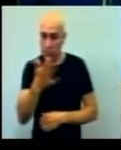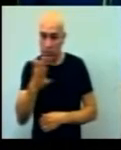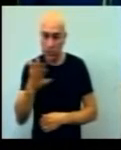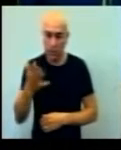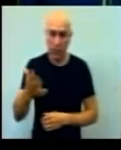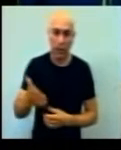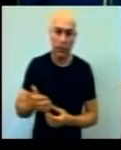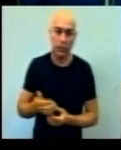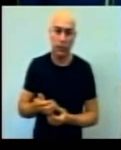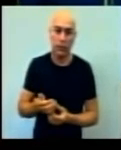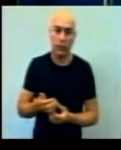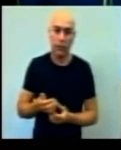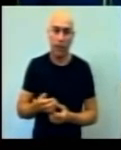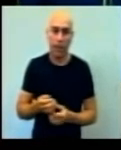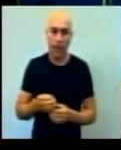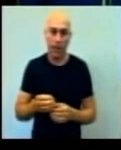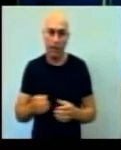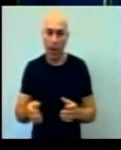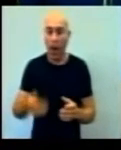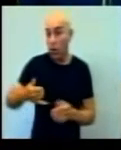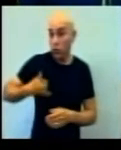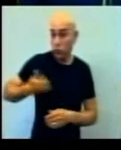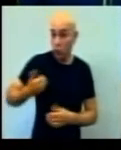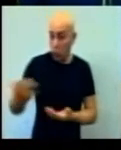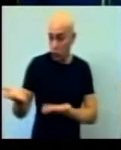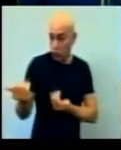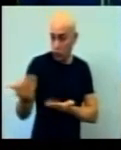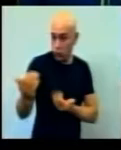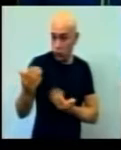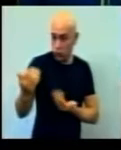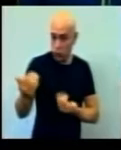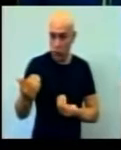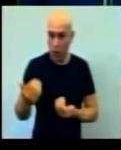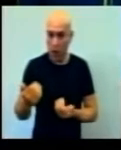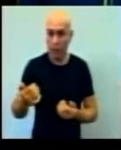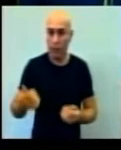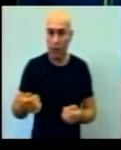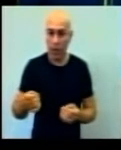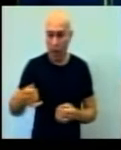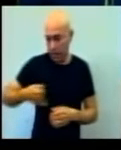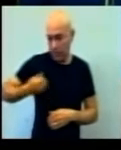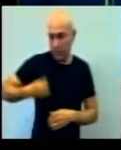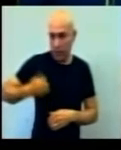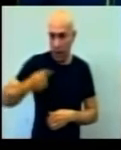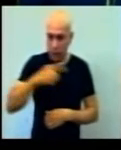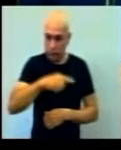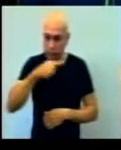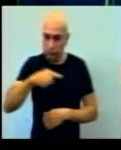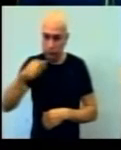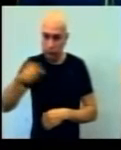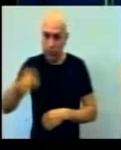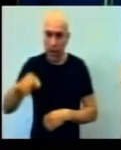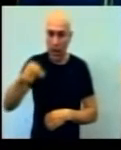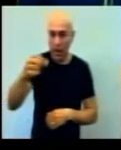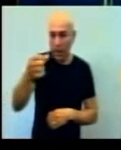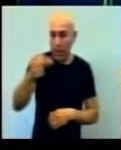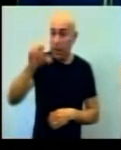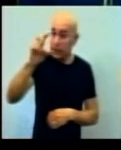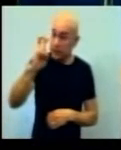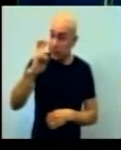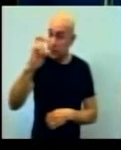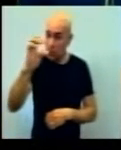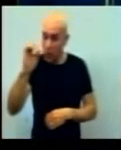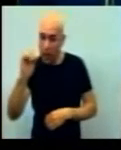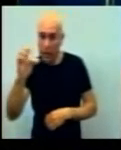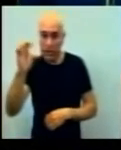Então, por exemplo, né, nas faixas etárias mais jovens, realmente a coeficiente de incidência, por exemplo, 50 a 59 anos. Uma